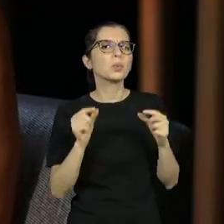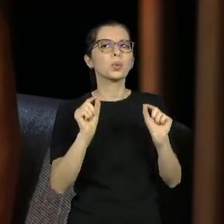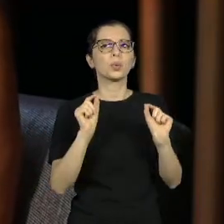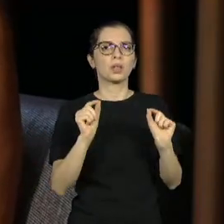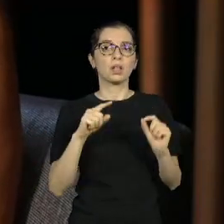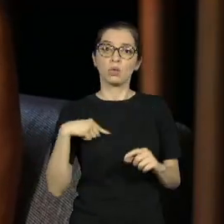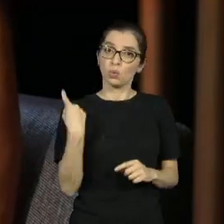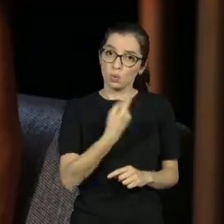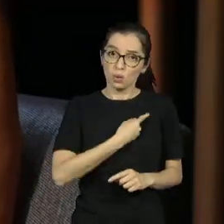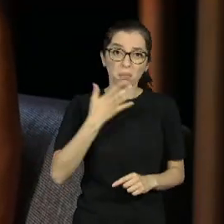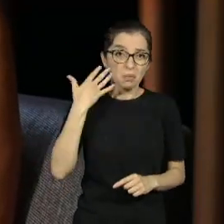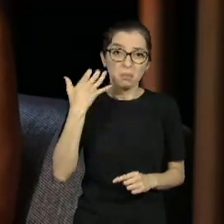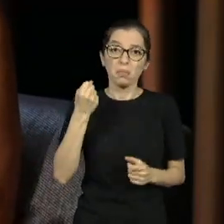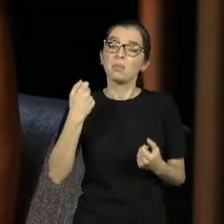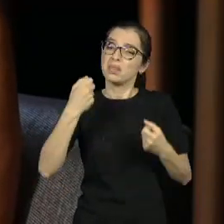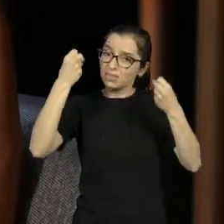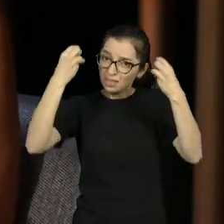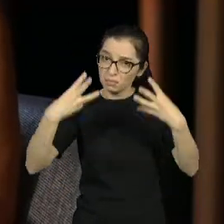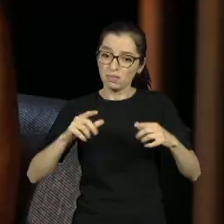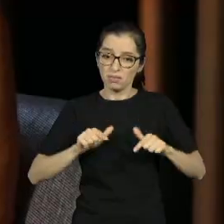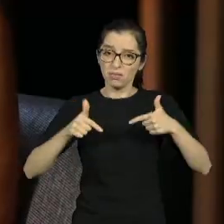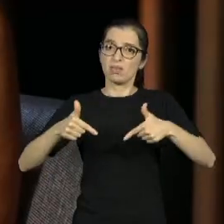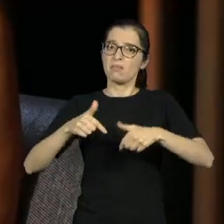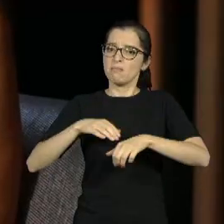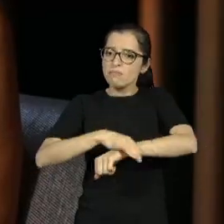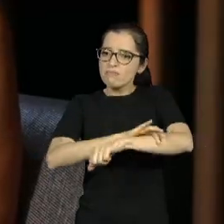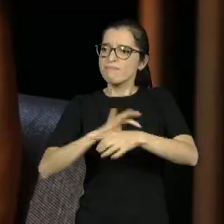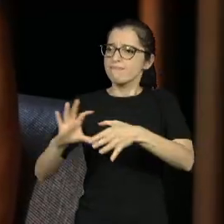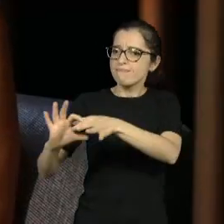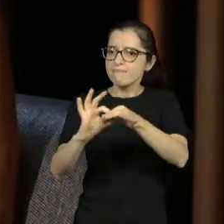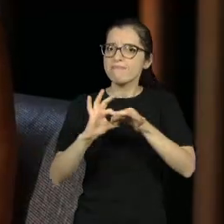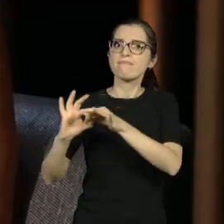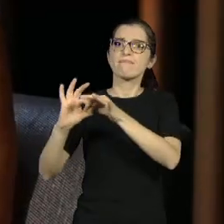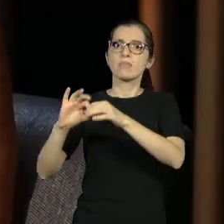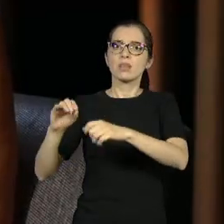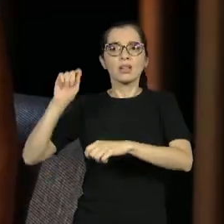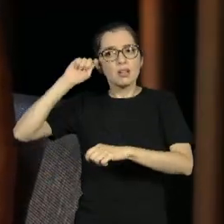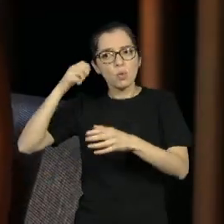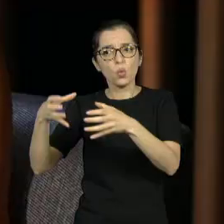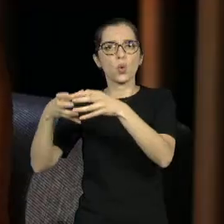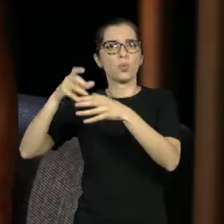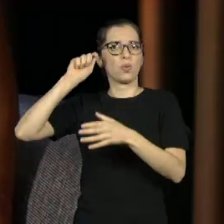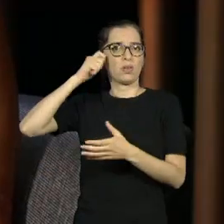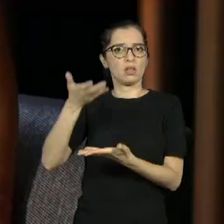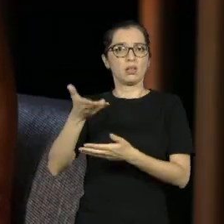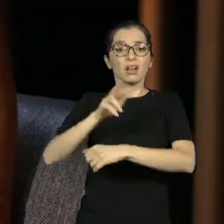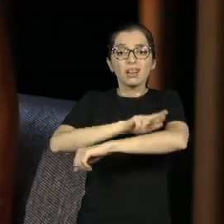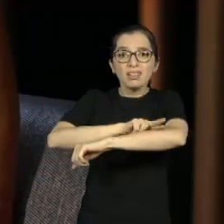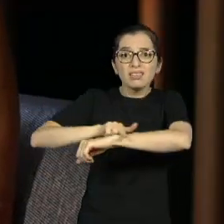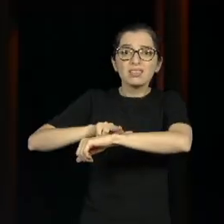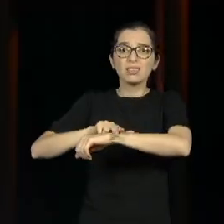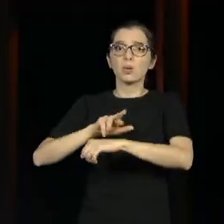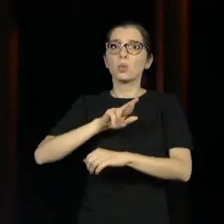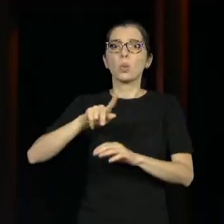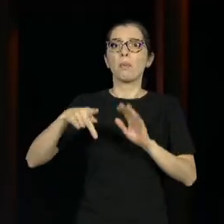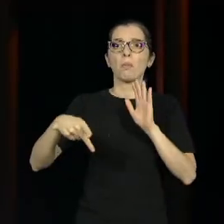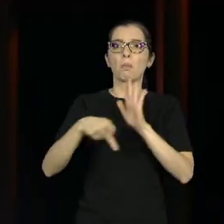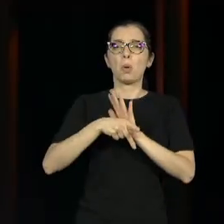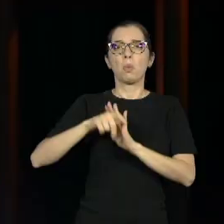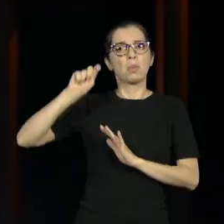nós brancos temos que atuar como irmãos como Aliados nessa luta porque a questão racial não é uma questão dos negros só